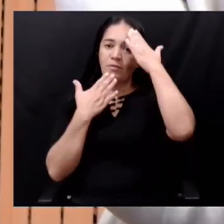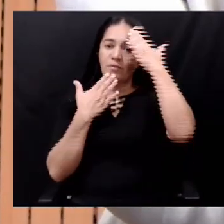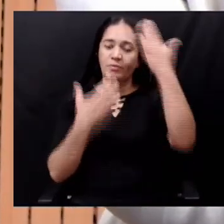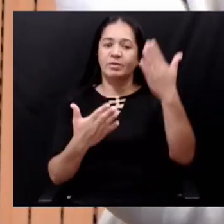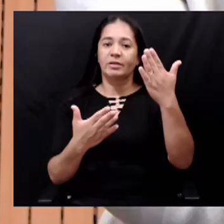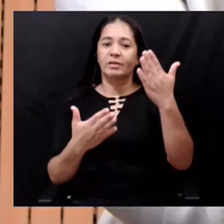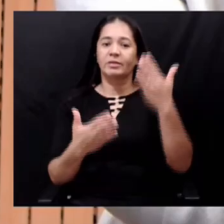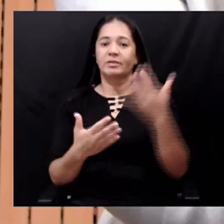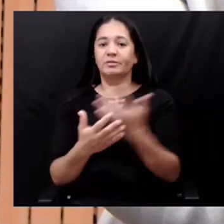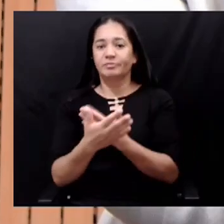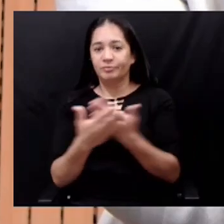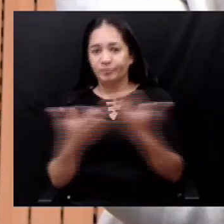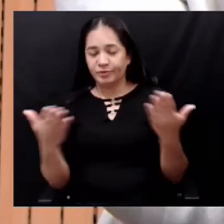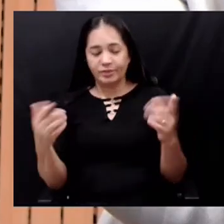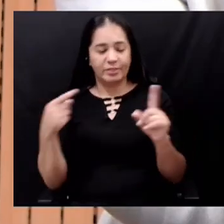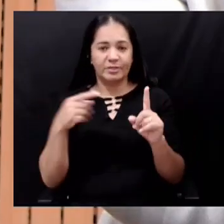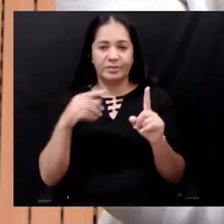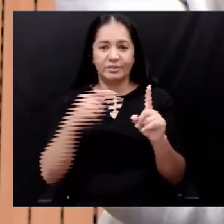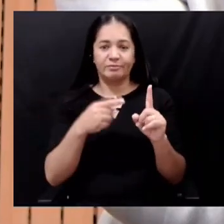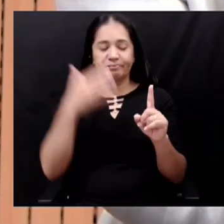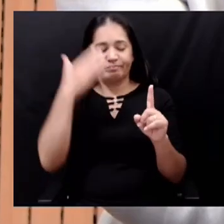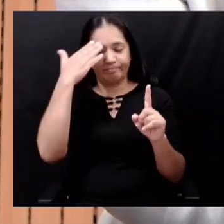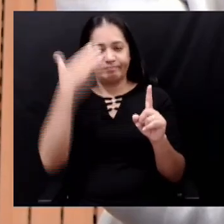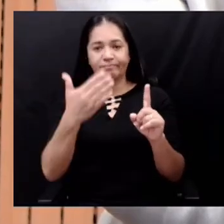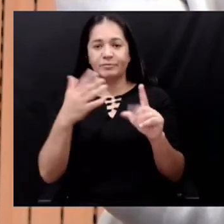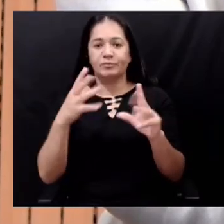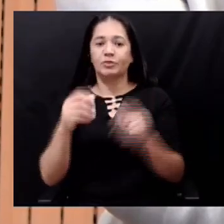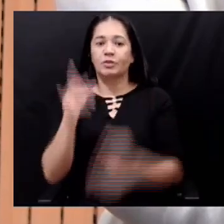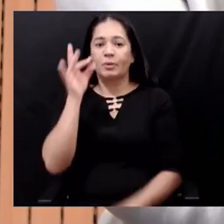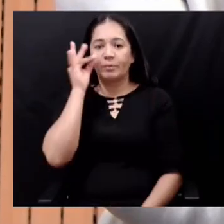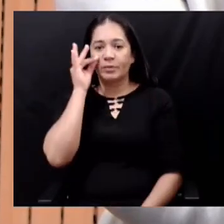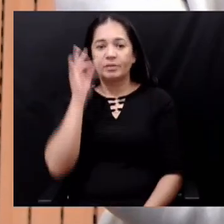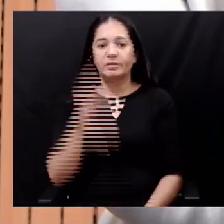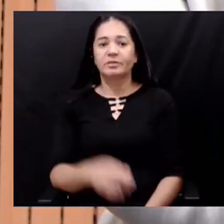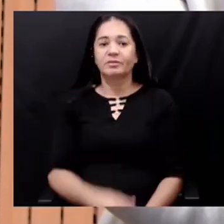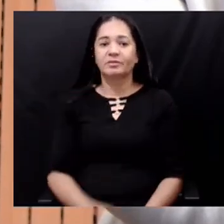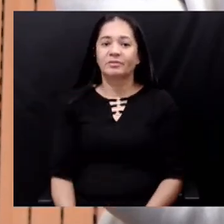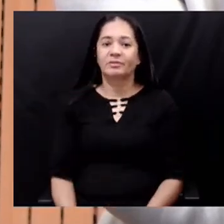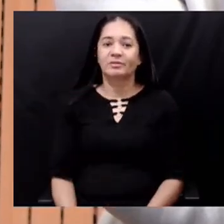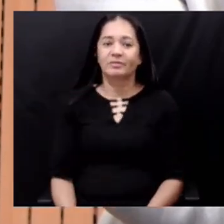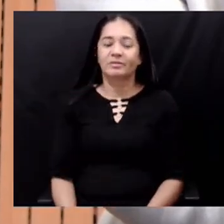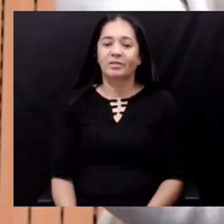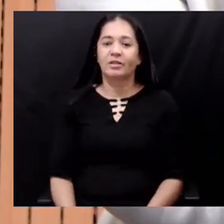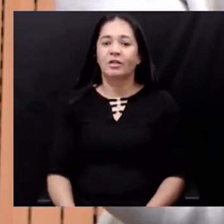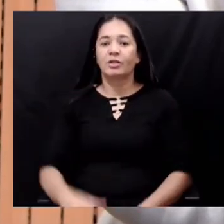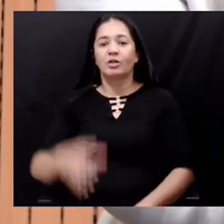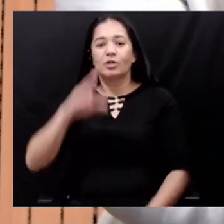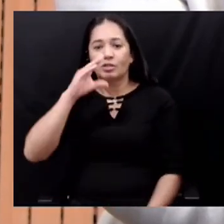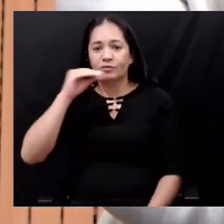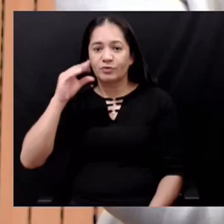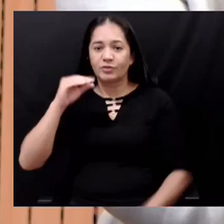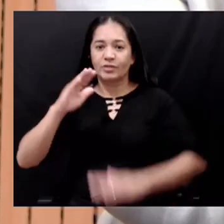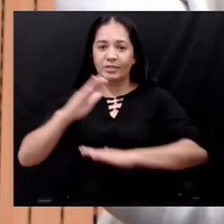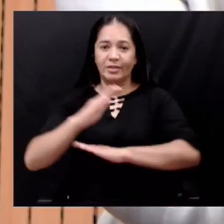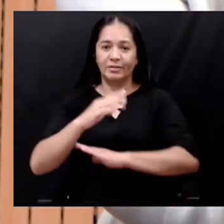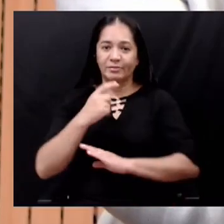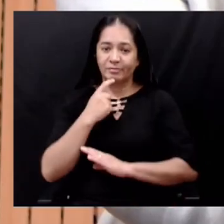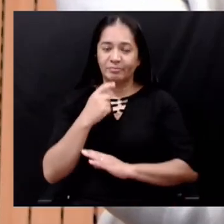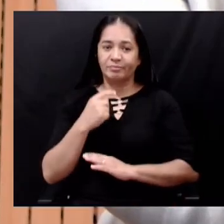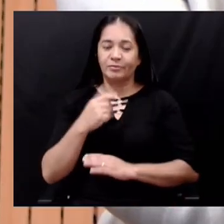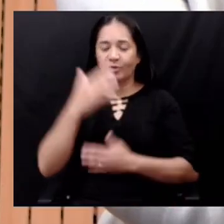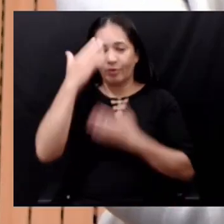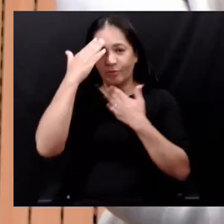a todos que estiveram presentes aqui, obrigada a todos os servidores dessa casa, pessoal que garantiu a organização